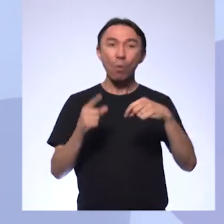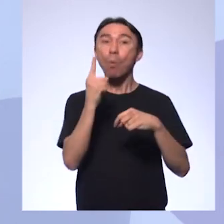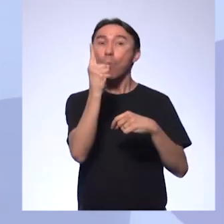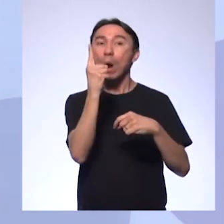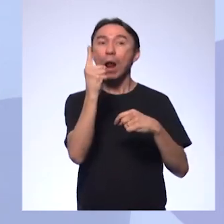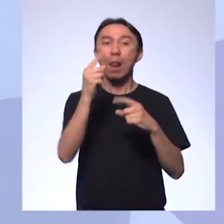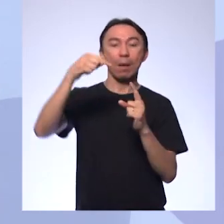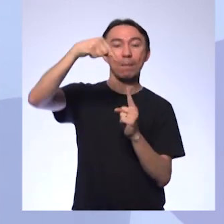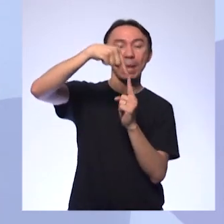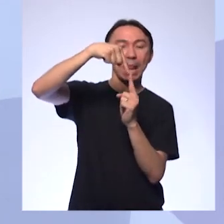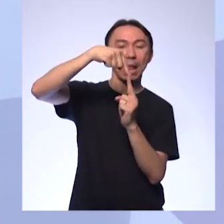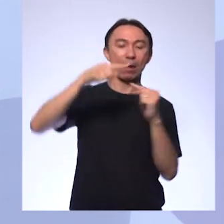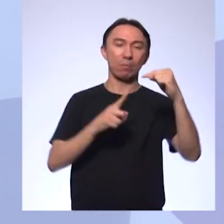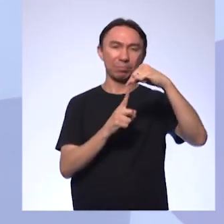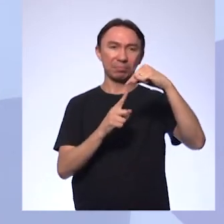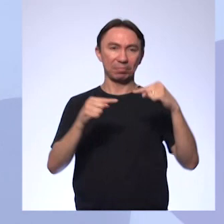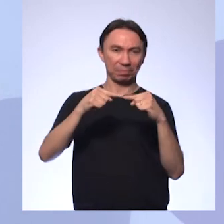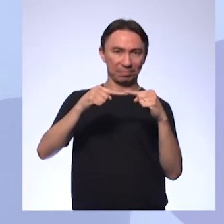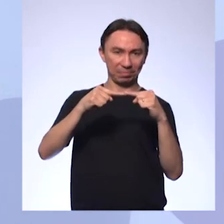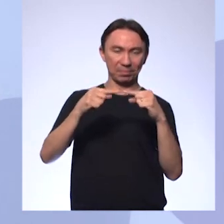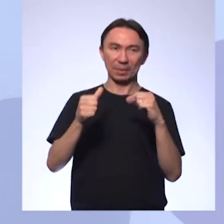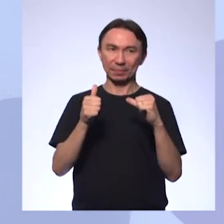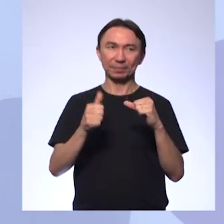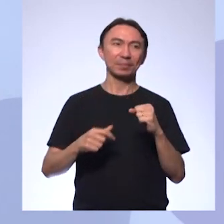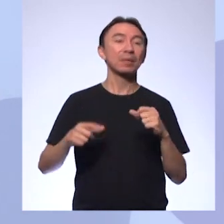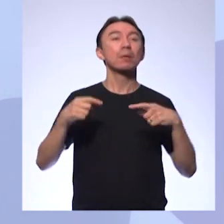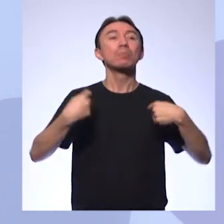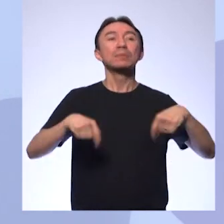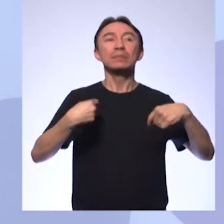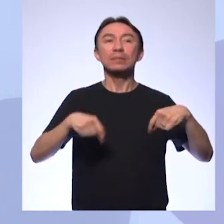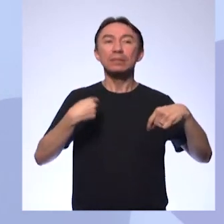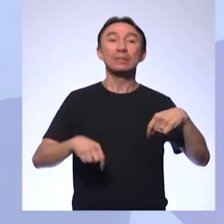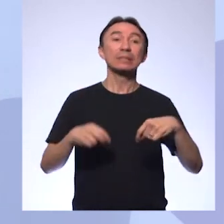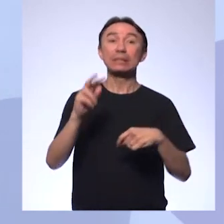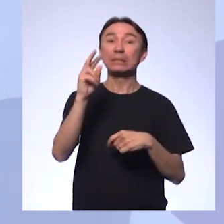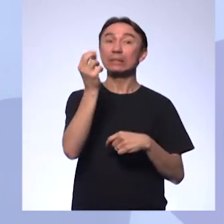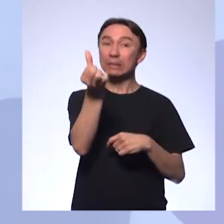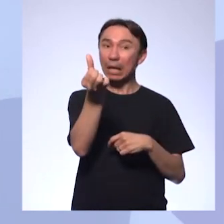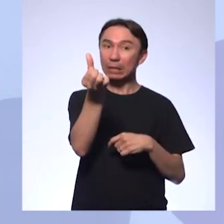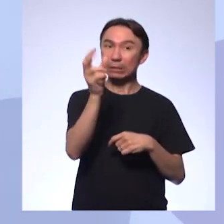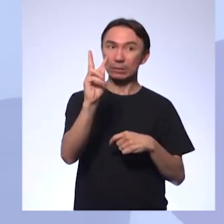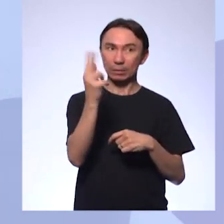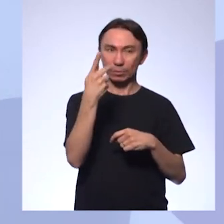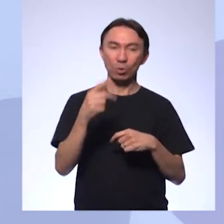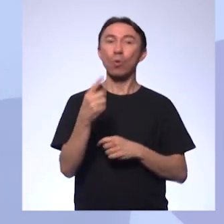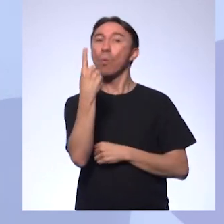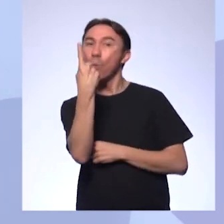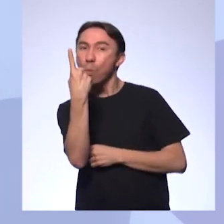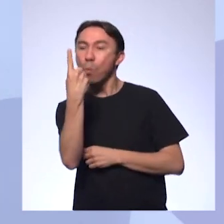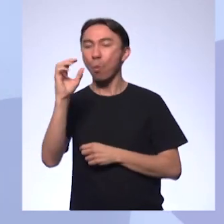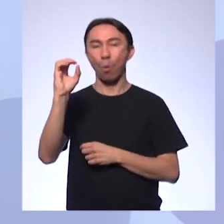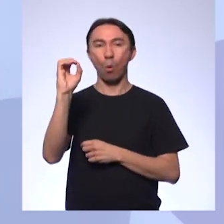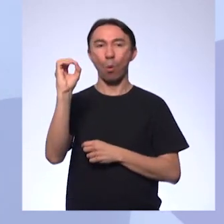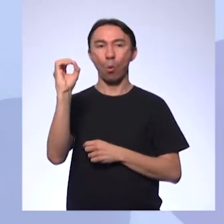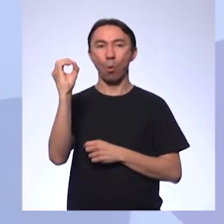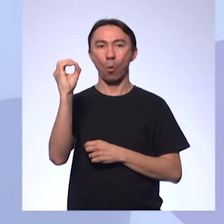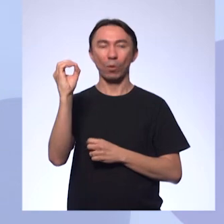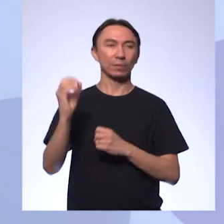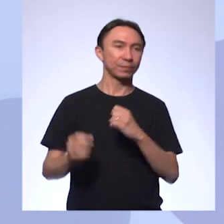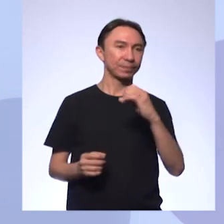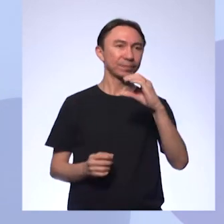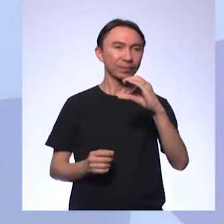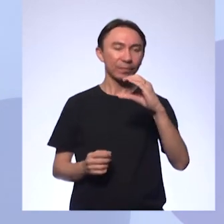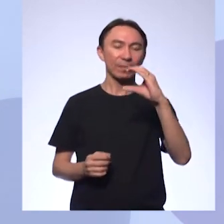Se tiver uma dupla, a gente vai ver depois, ok? Tem que ter 6 hidrogênio e 1 oxigênio. Lembrando que o carbono